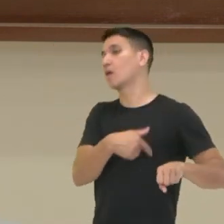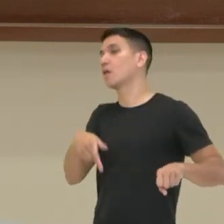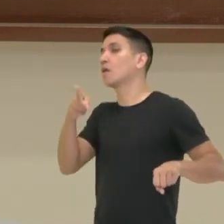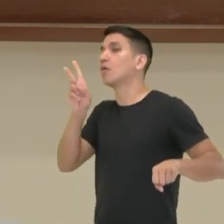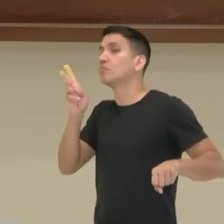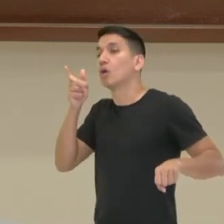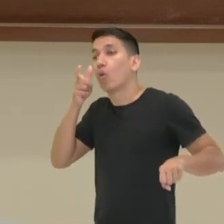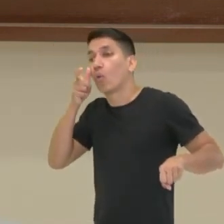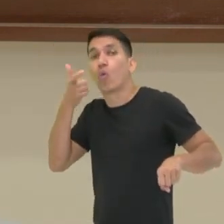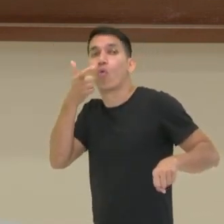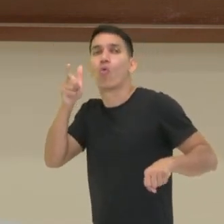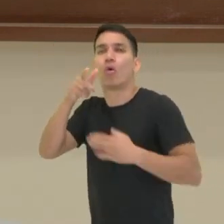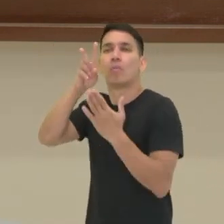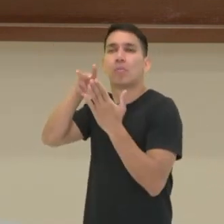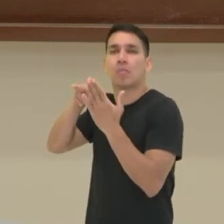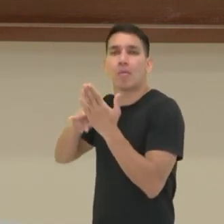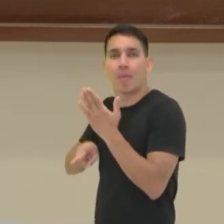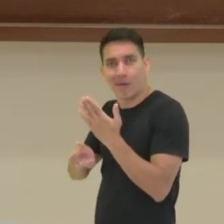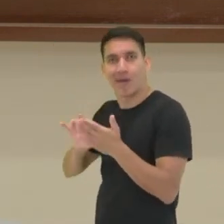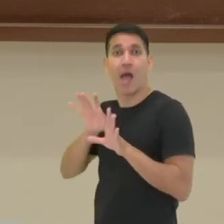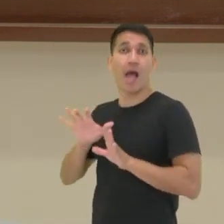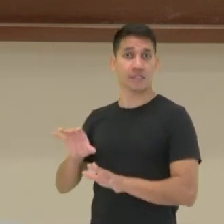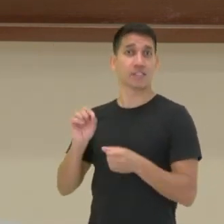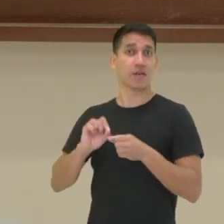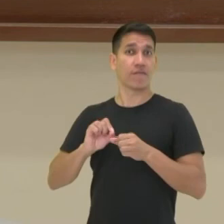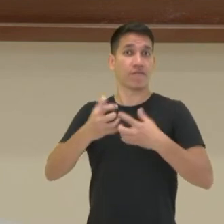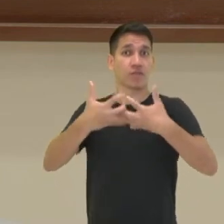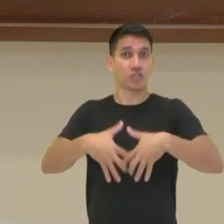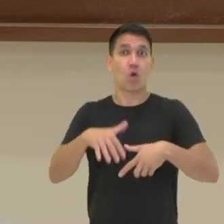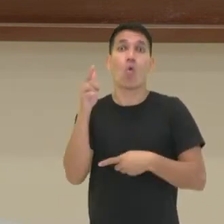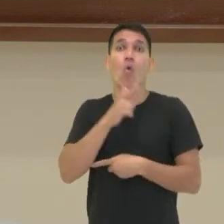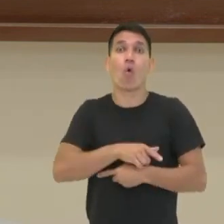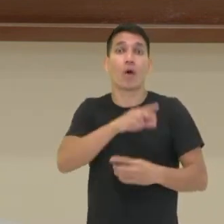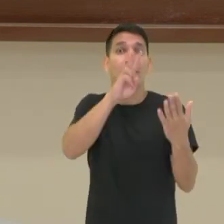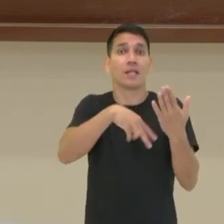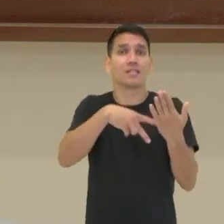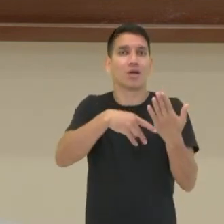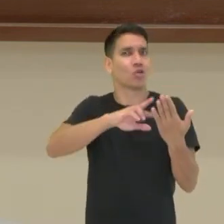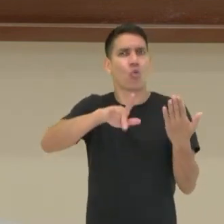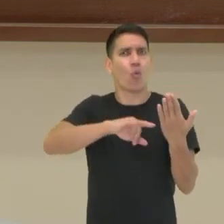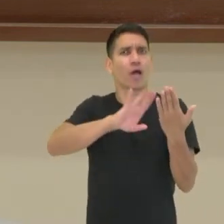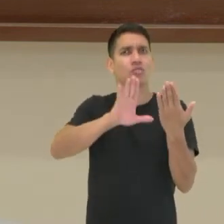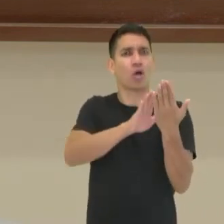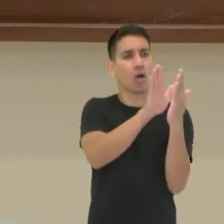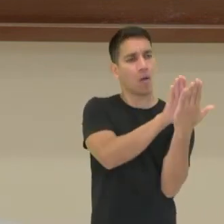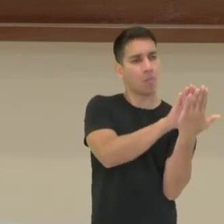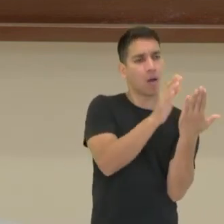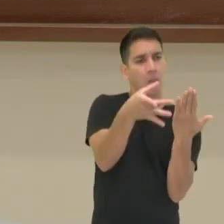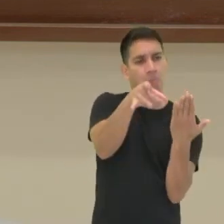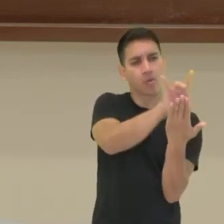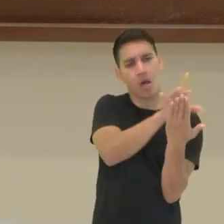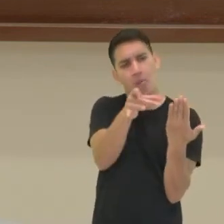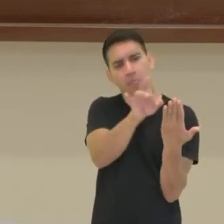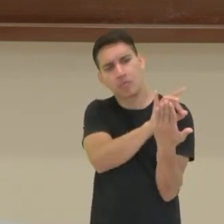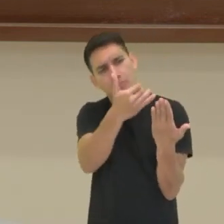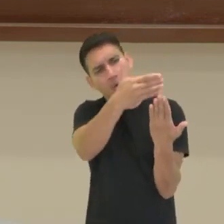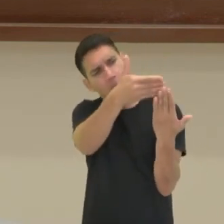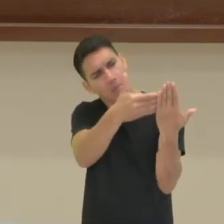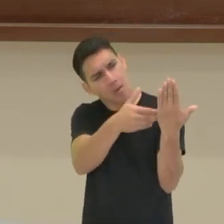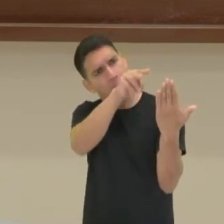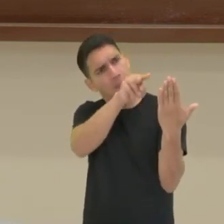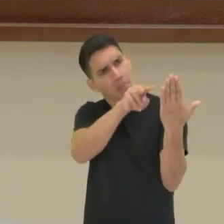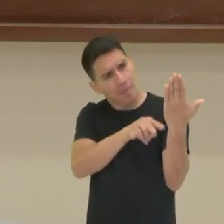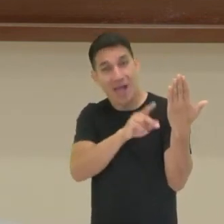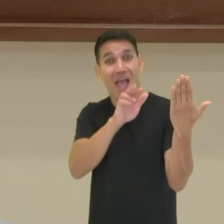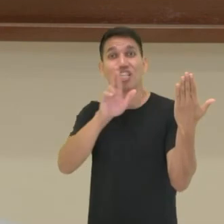interessou por outra. E vai indo. Então, nós conseguimos fazer uma leitura não linear. Essa é uma coisa interessante que o hiperlink